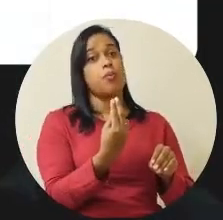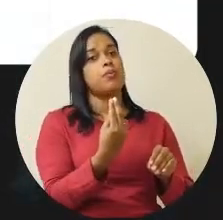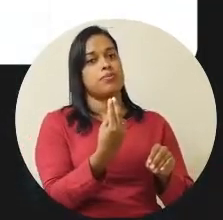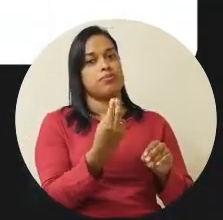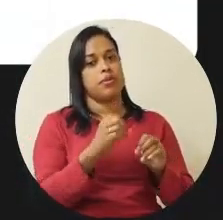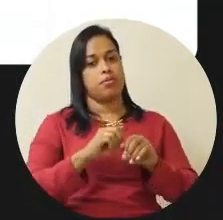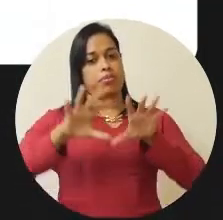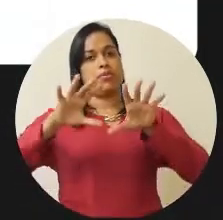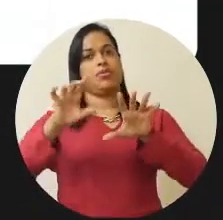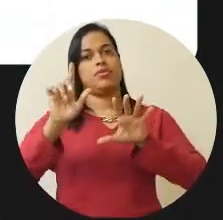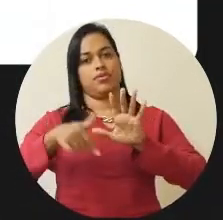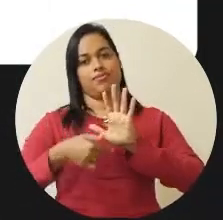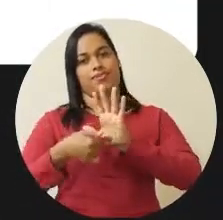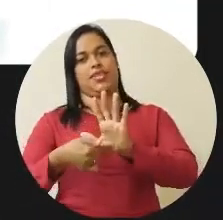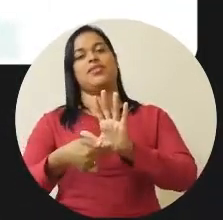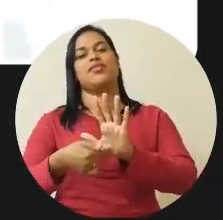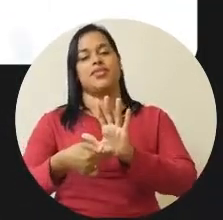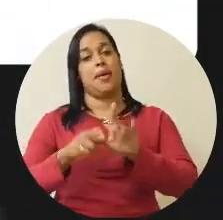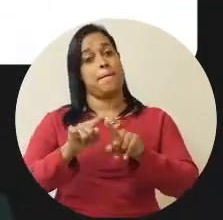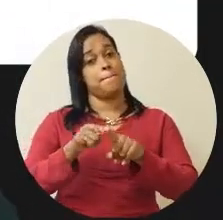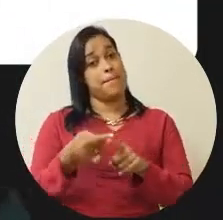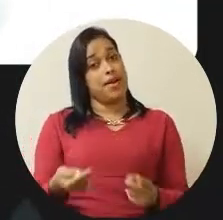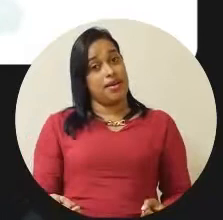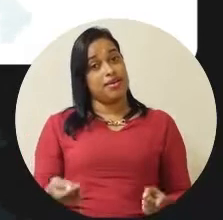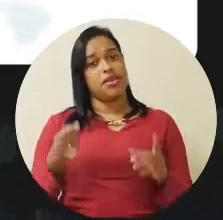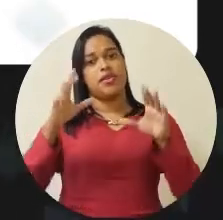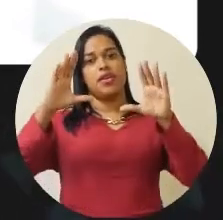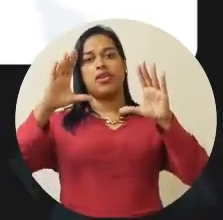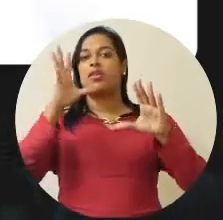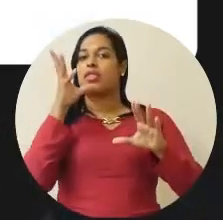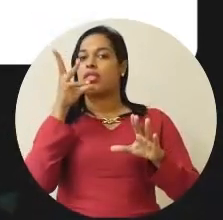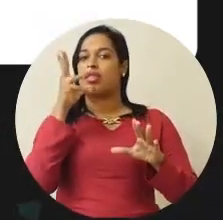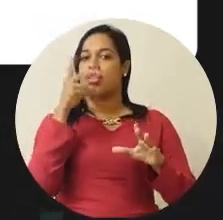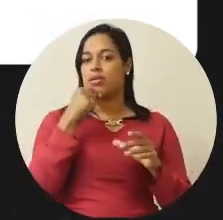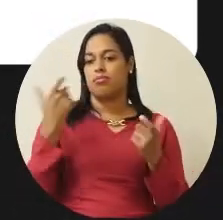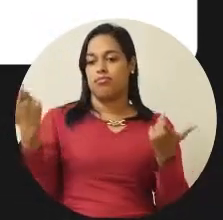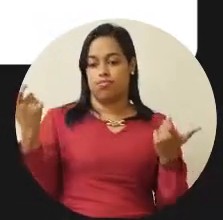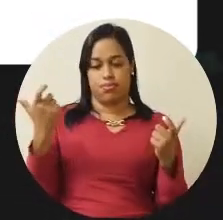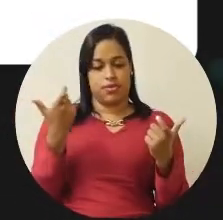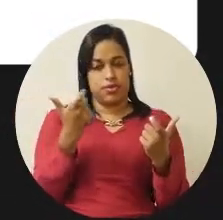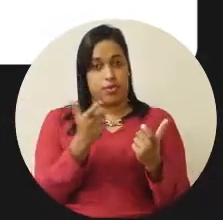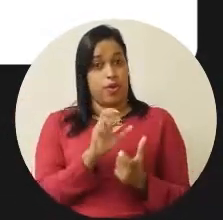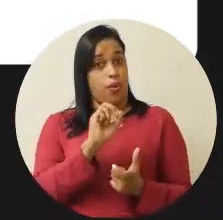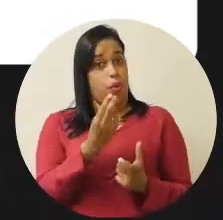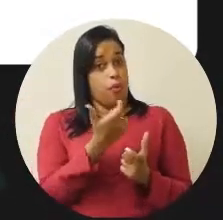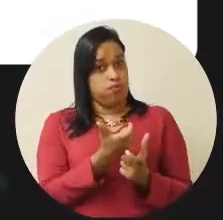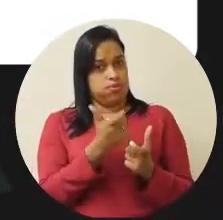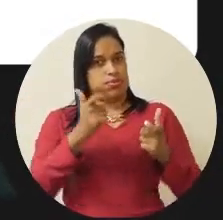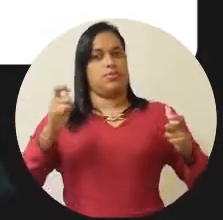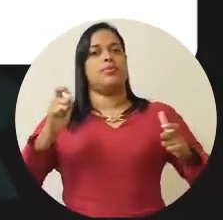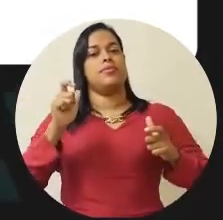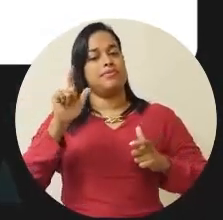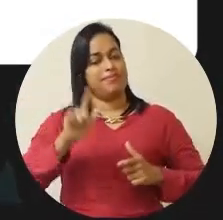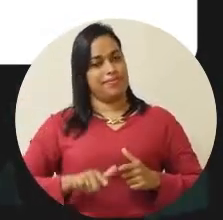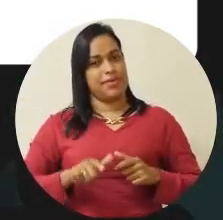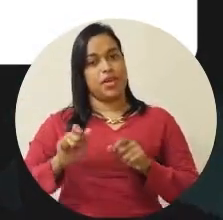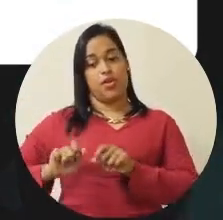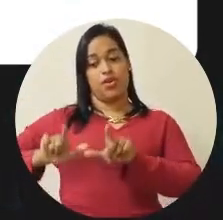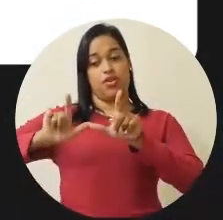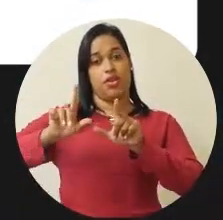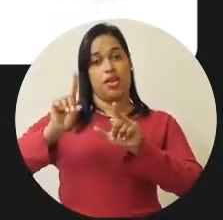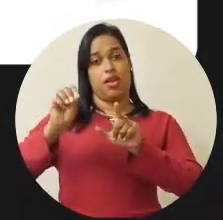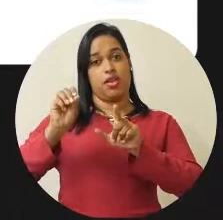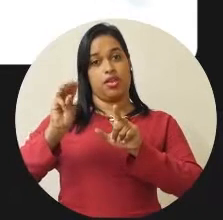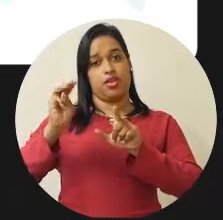que ele apareça. Só que ele vai diminuir ou vai aumentar esse elemento, tá? O slide